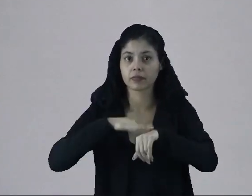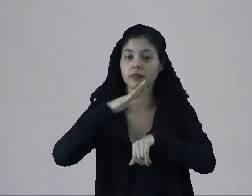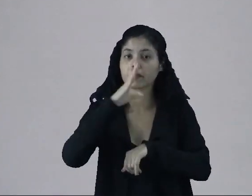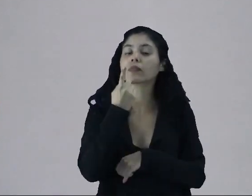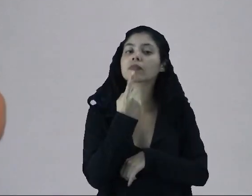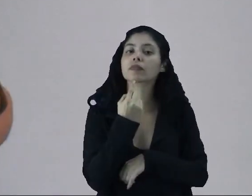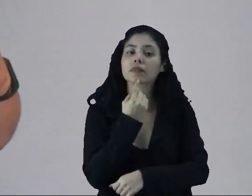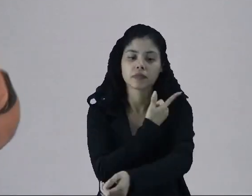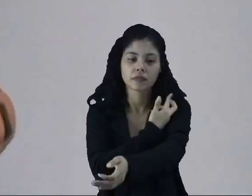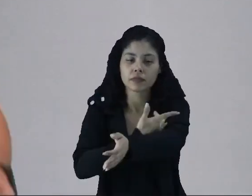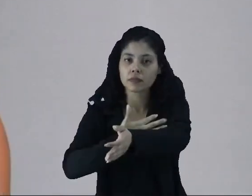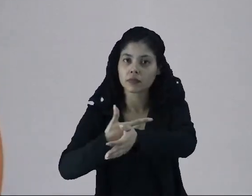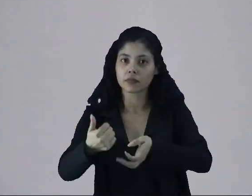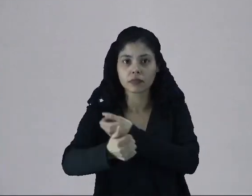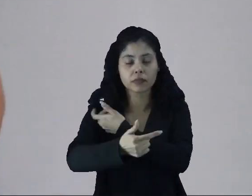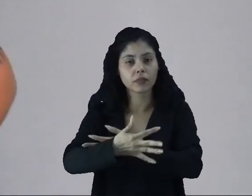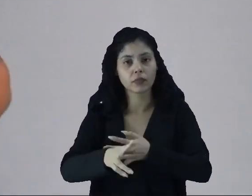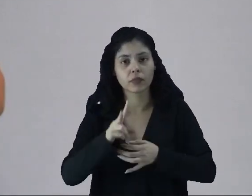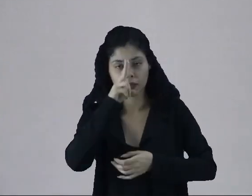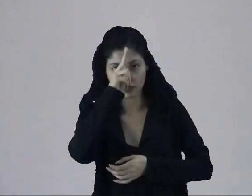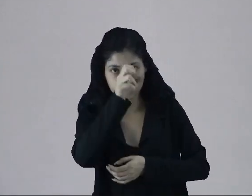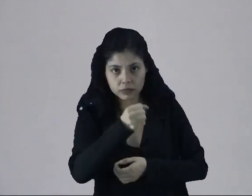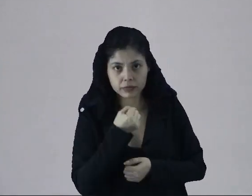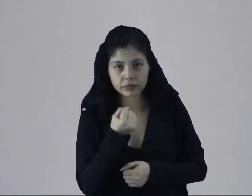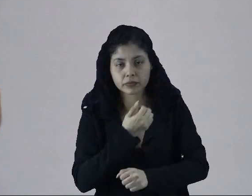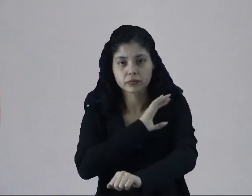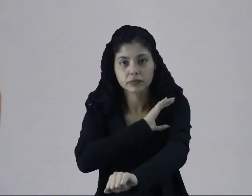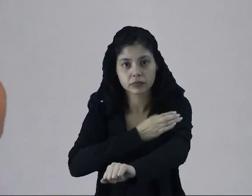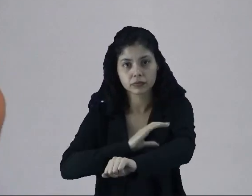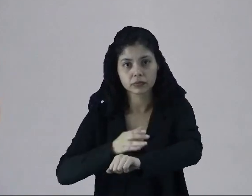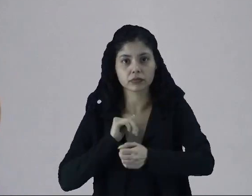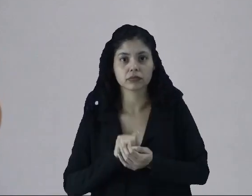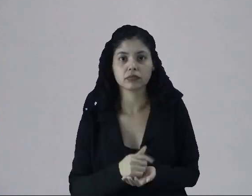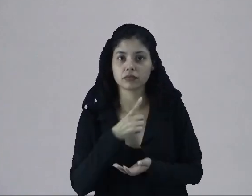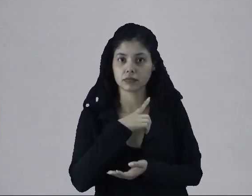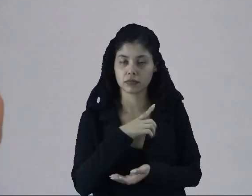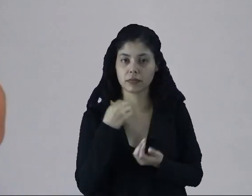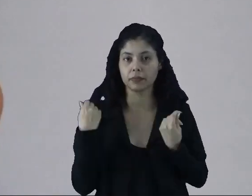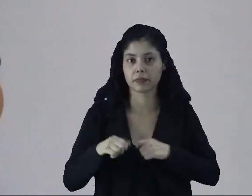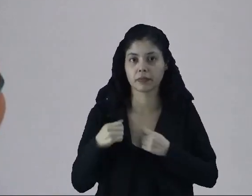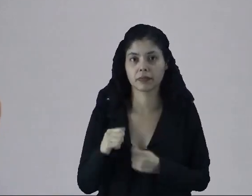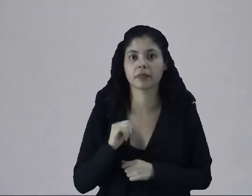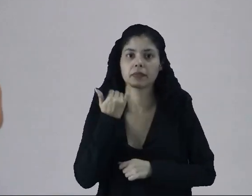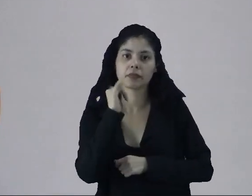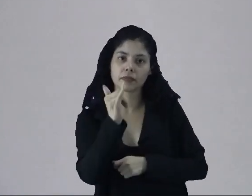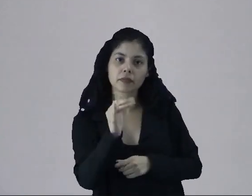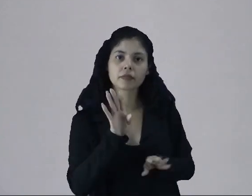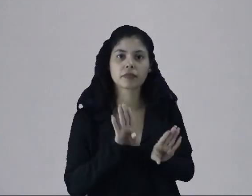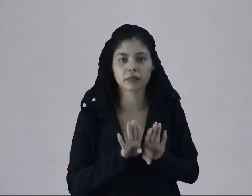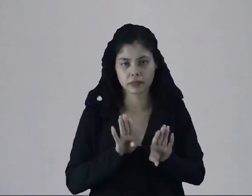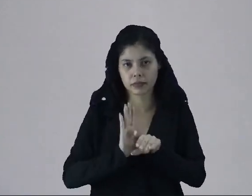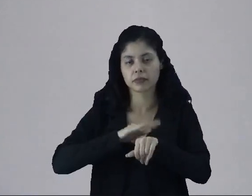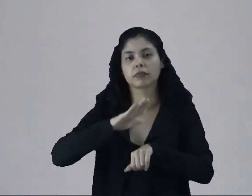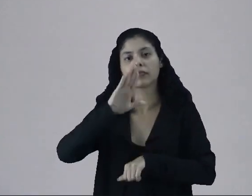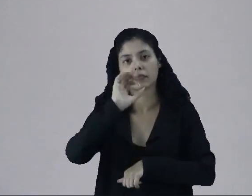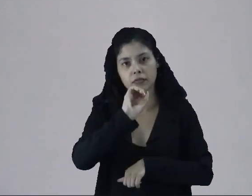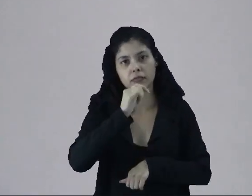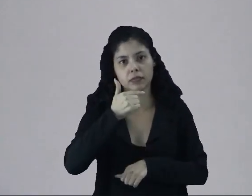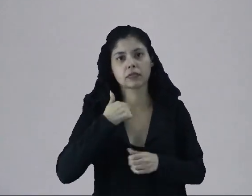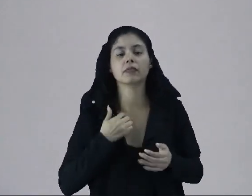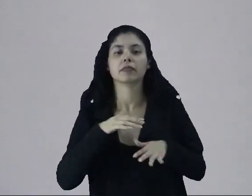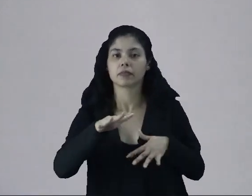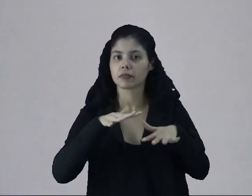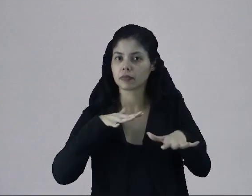no tecido. Você está fazendo um esforço muscular, o teu tecido está requerendo muito oxigênio e nutrientes para fazer aquela